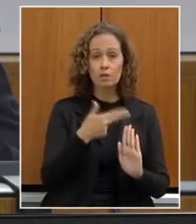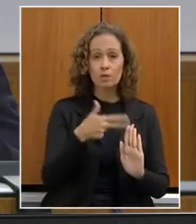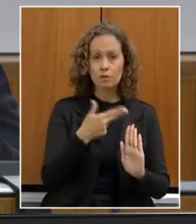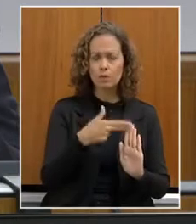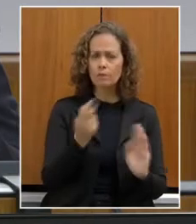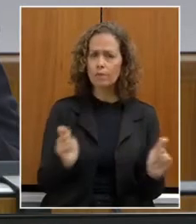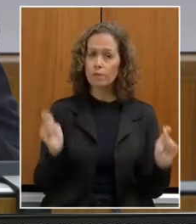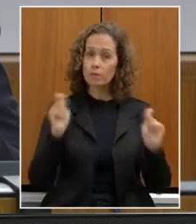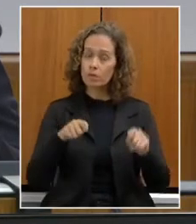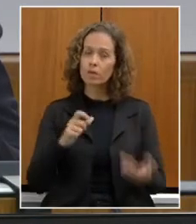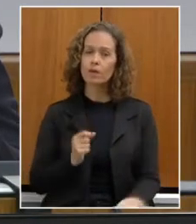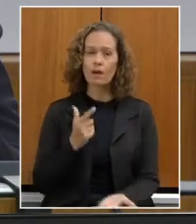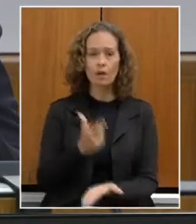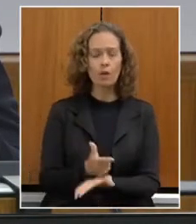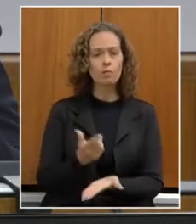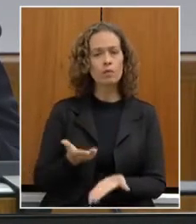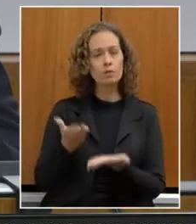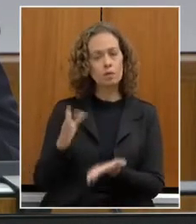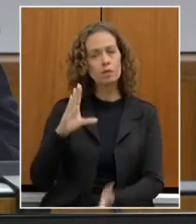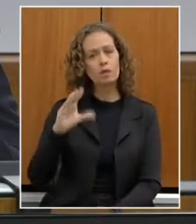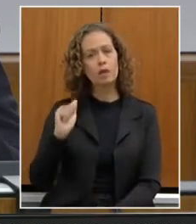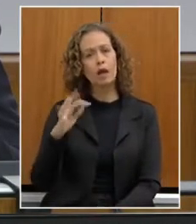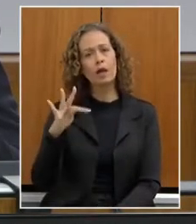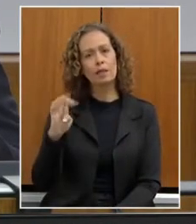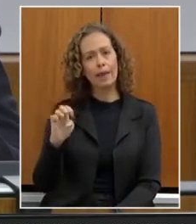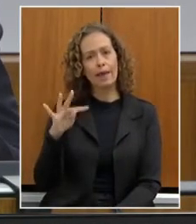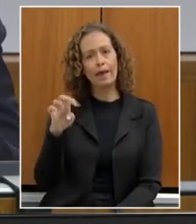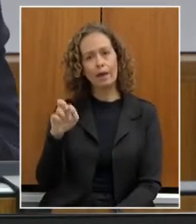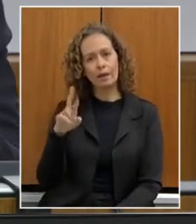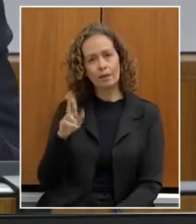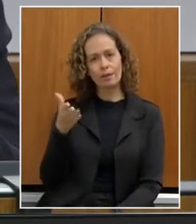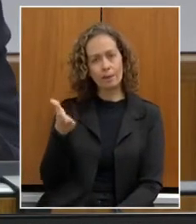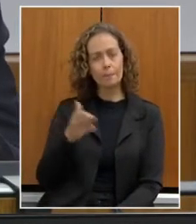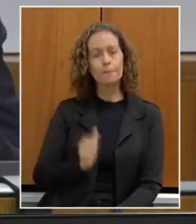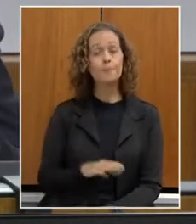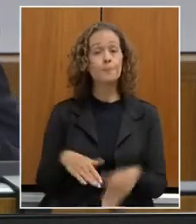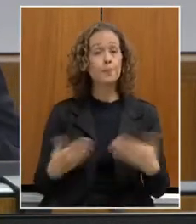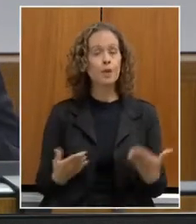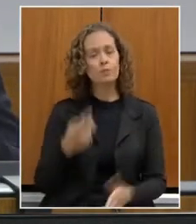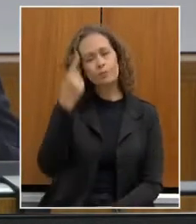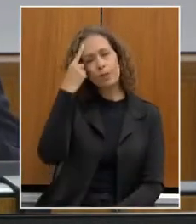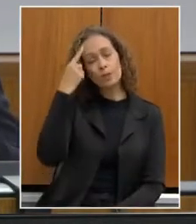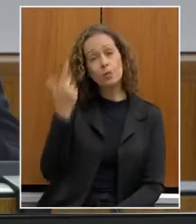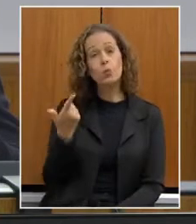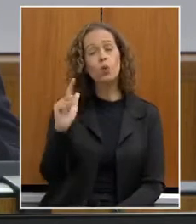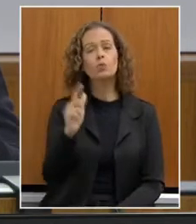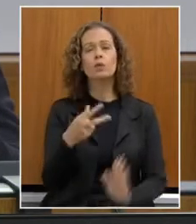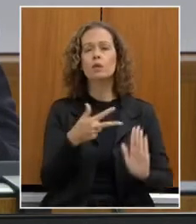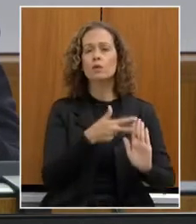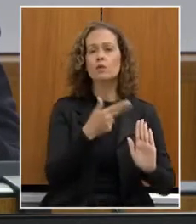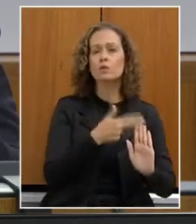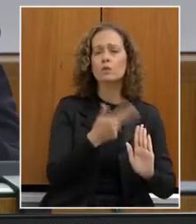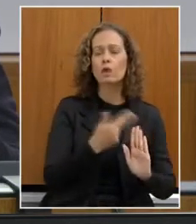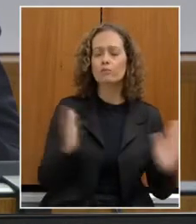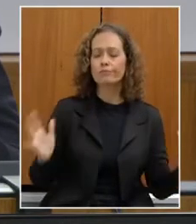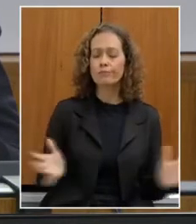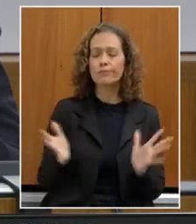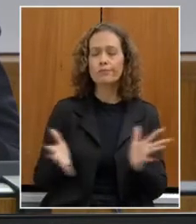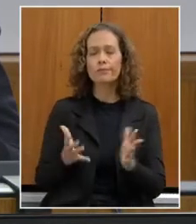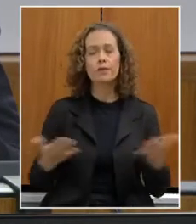possibilitou essa compra desse catéter de alto fluxo estamos pensando em outra resolução também para incentivar agora